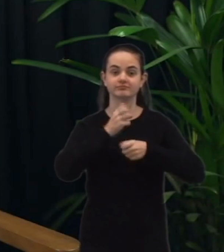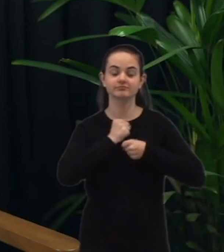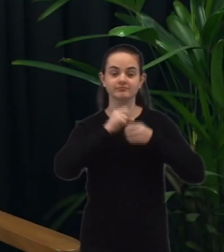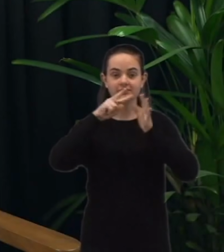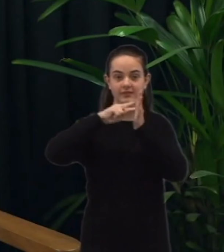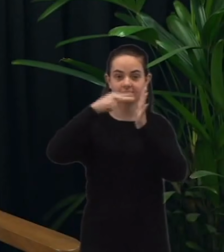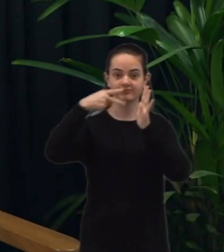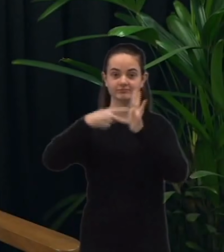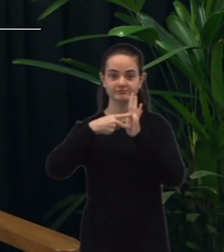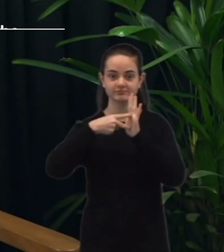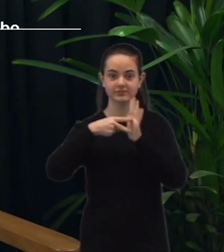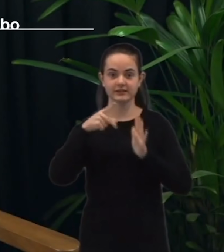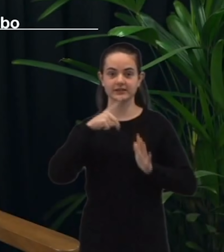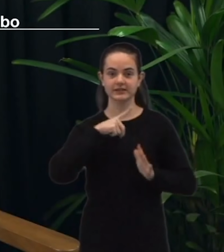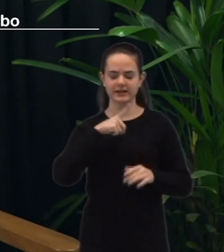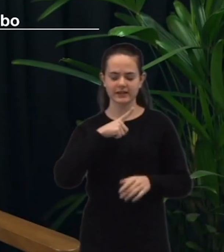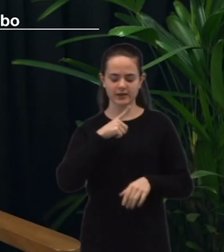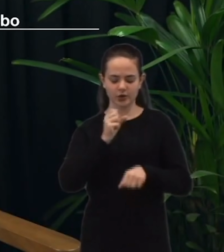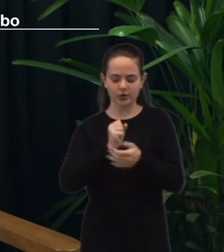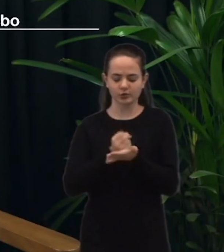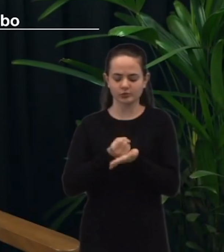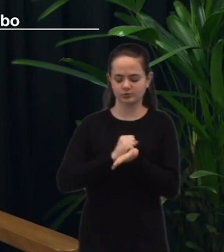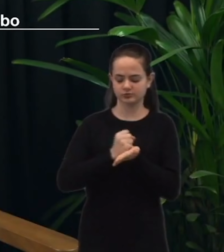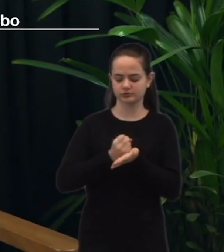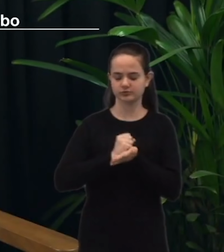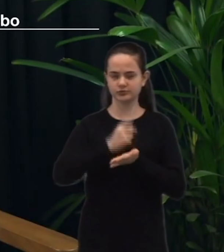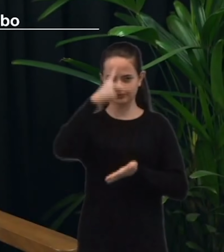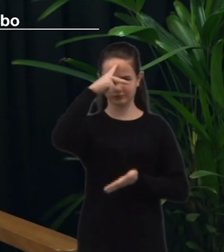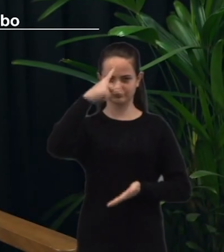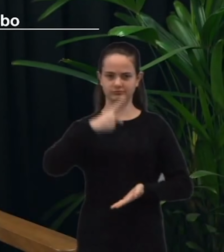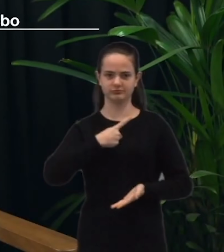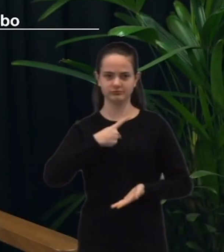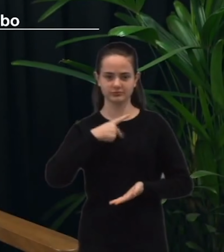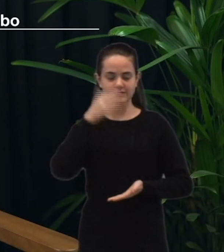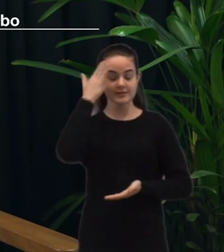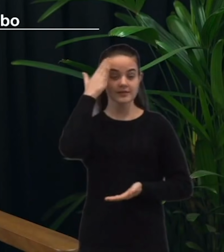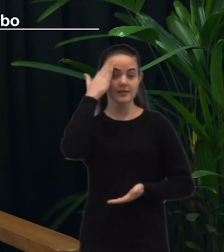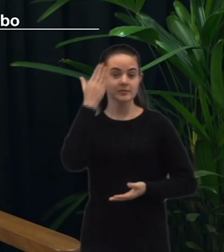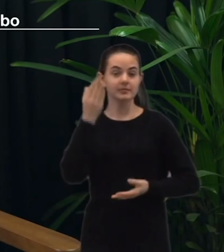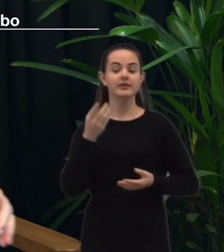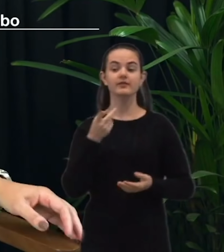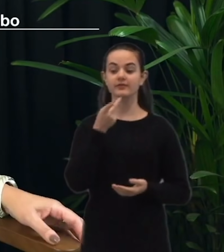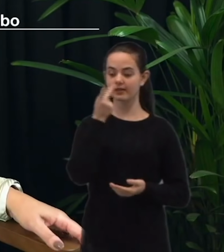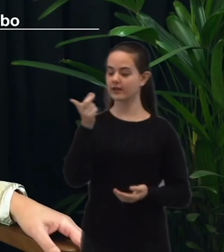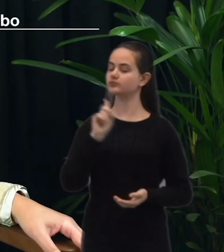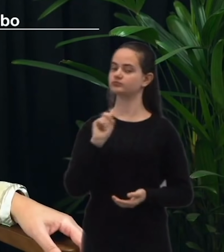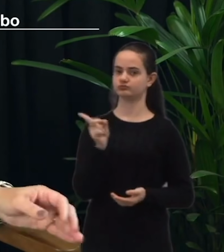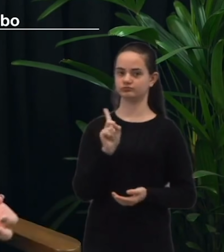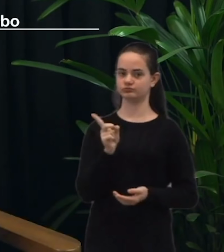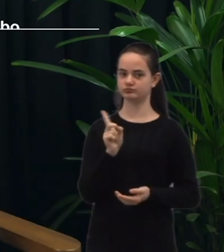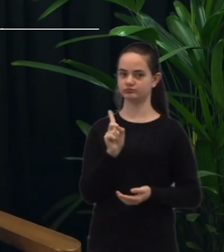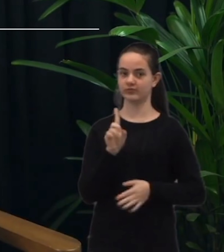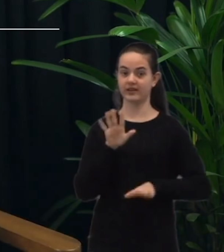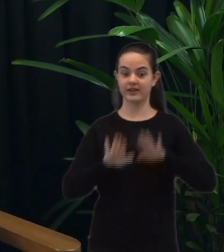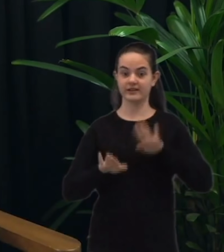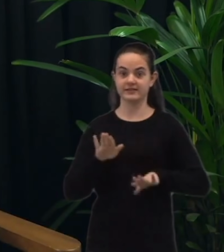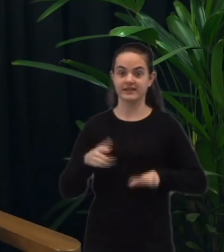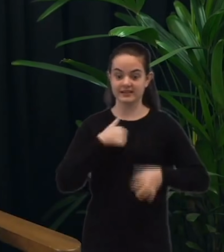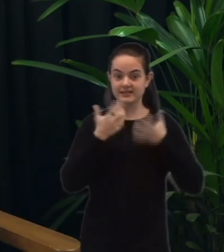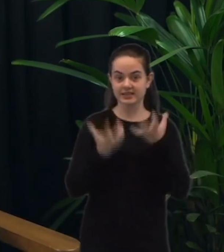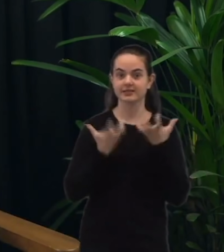Domínio próprio significa ter autocontrole, saber se controlar, saber dizer não até mesmo